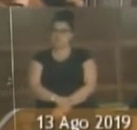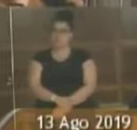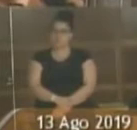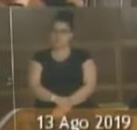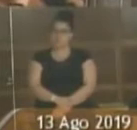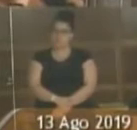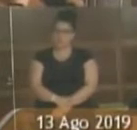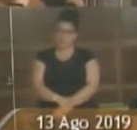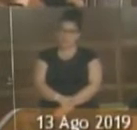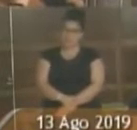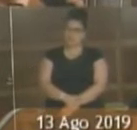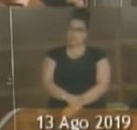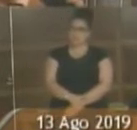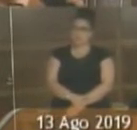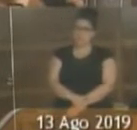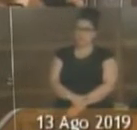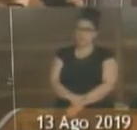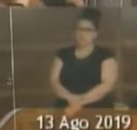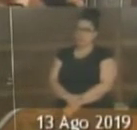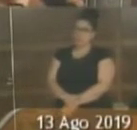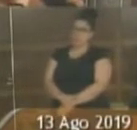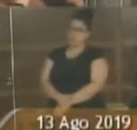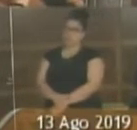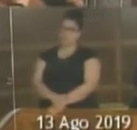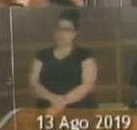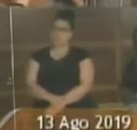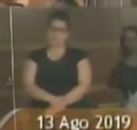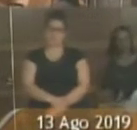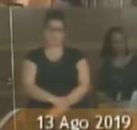Quer dizer, acho ou não acho, mas quando a gente acha, a gente não